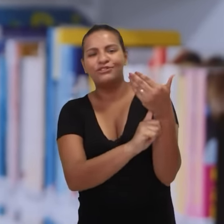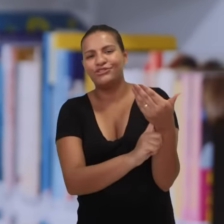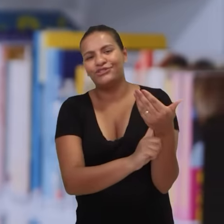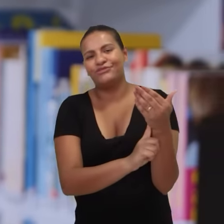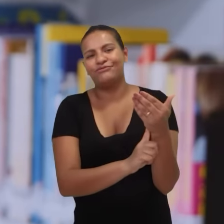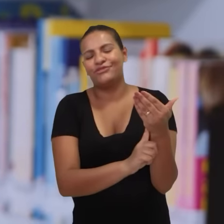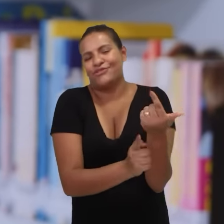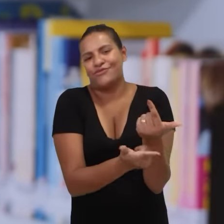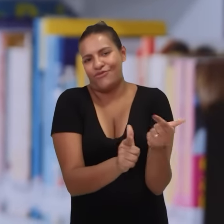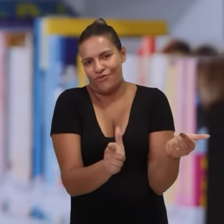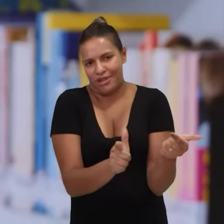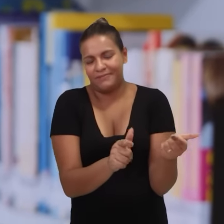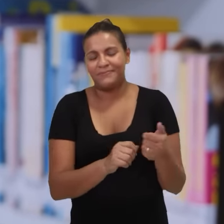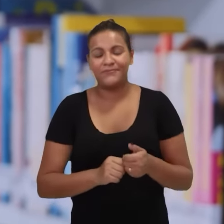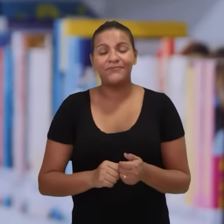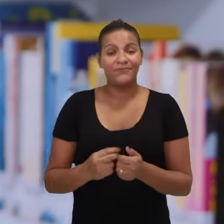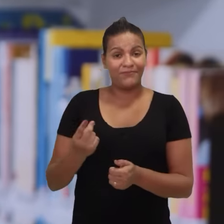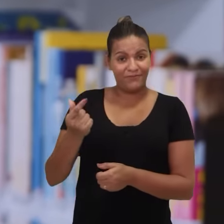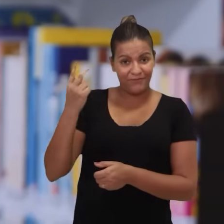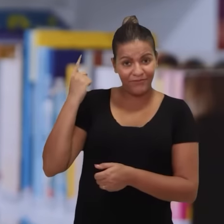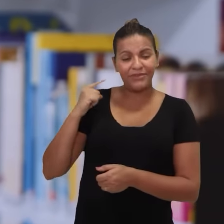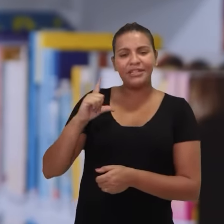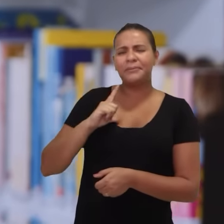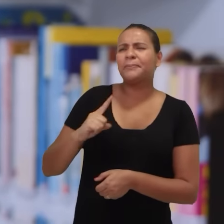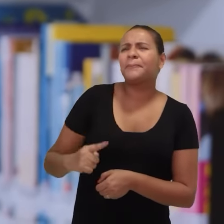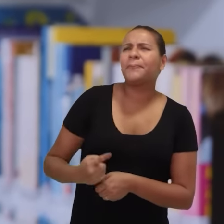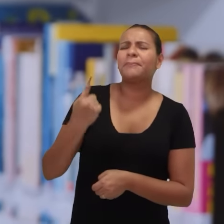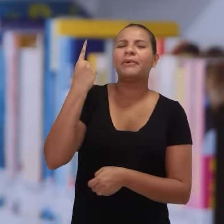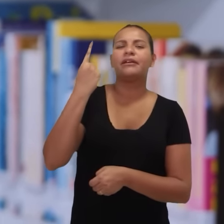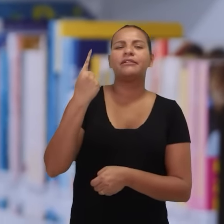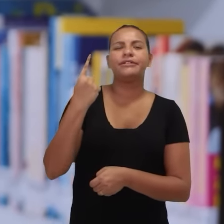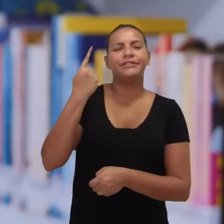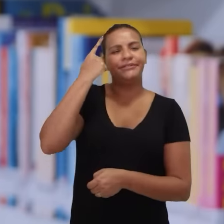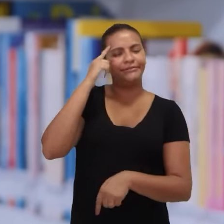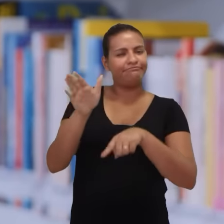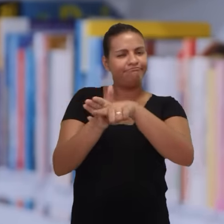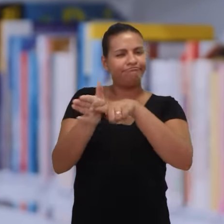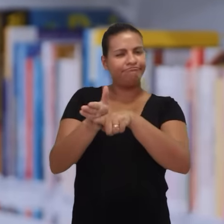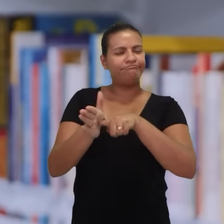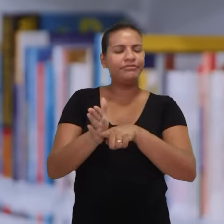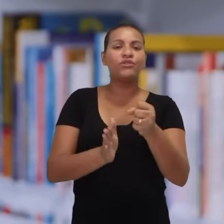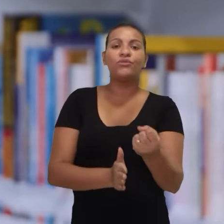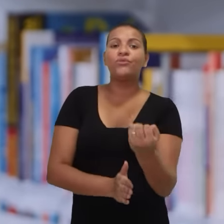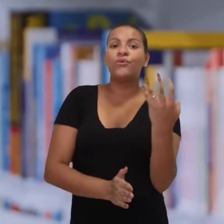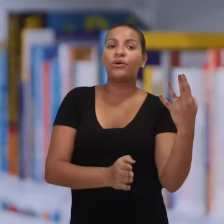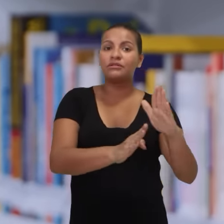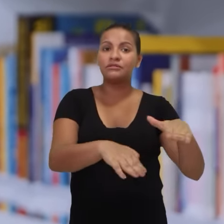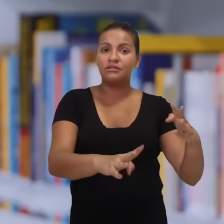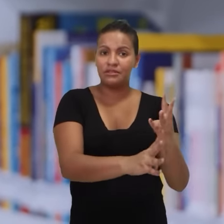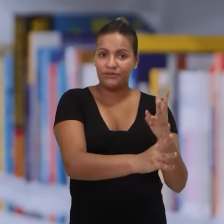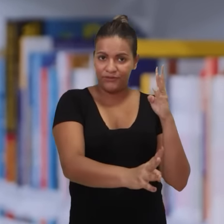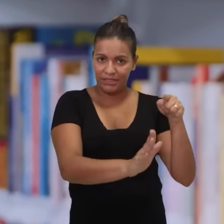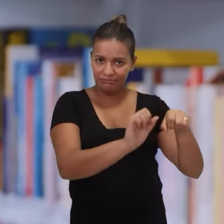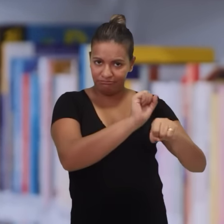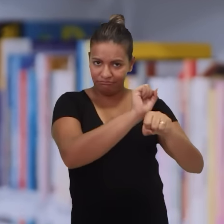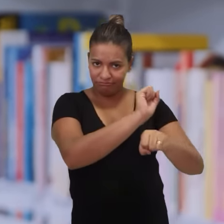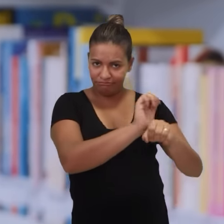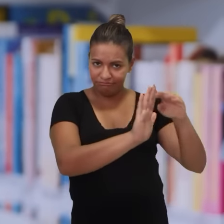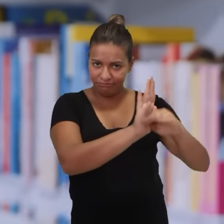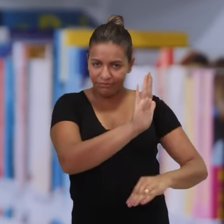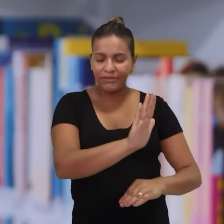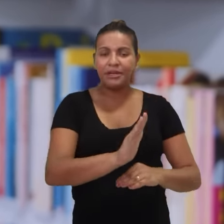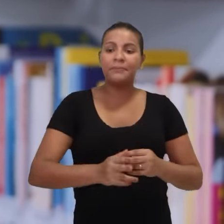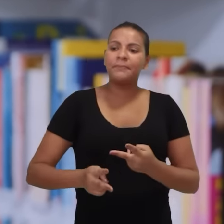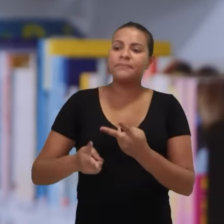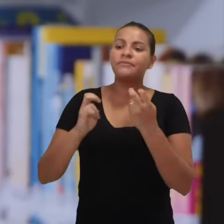tecnologia. Quando a gente foi fazer o primeiro levantamento de quantas crianças estavam na fila, a gente descobriu que as escolas